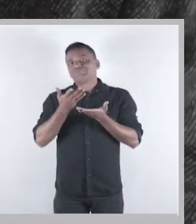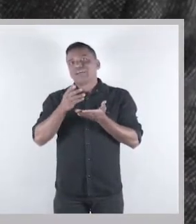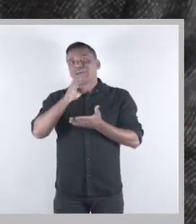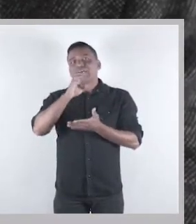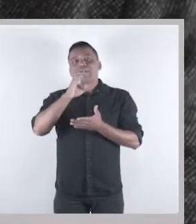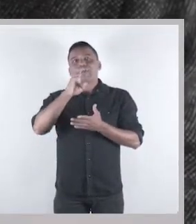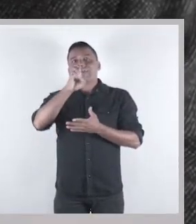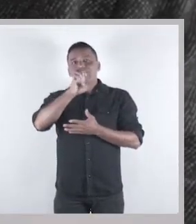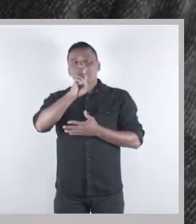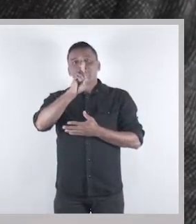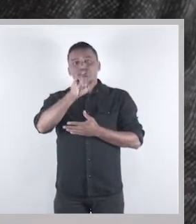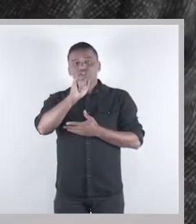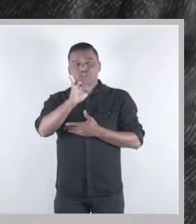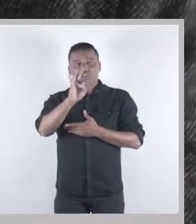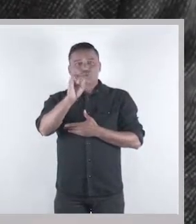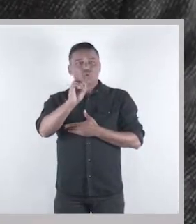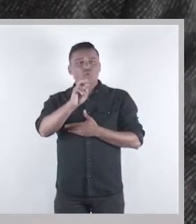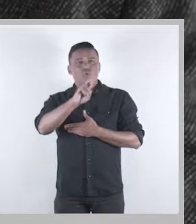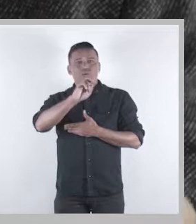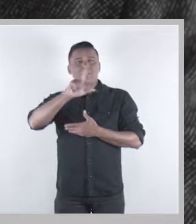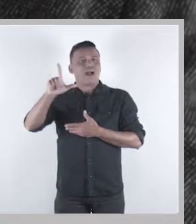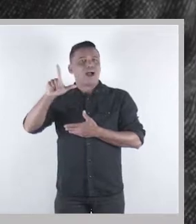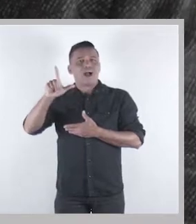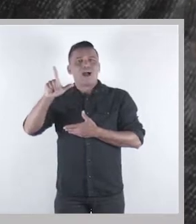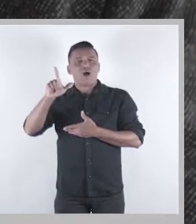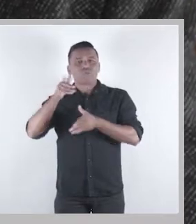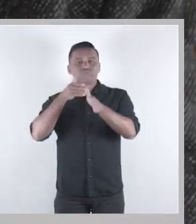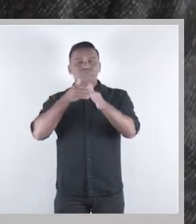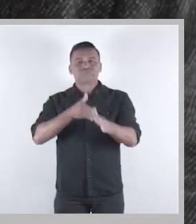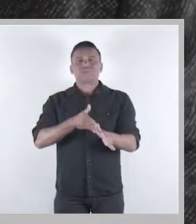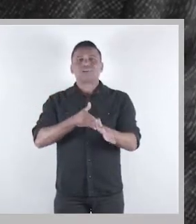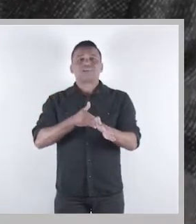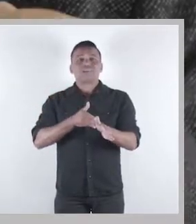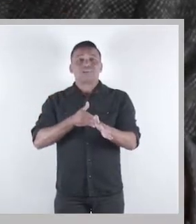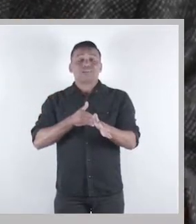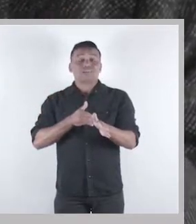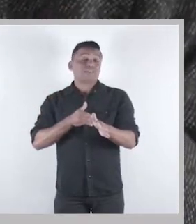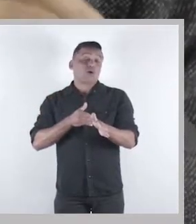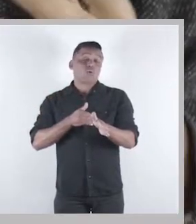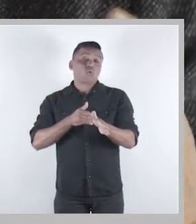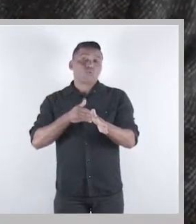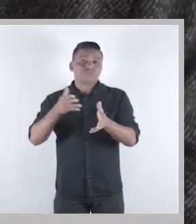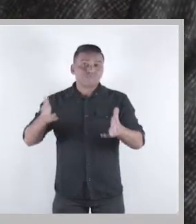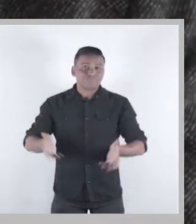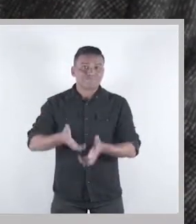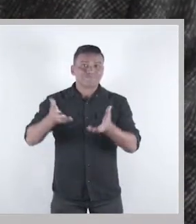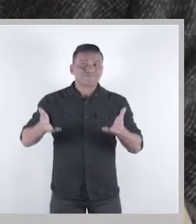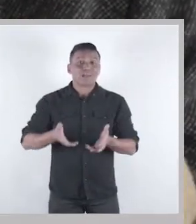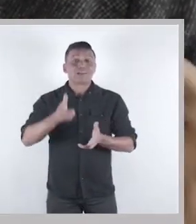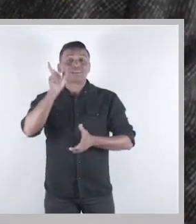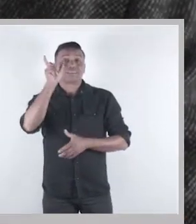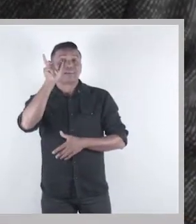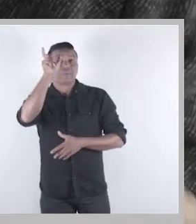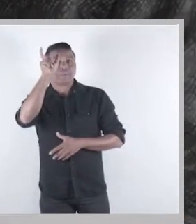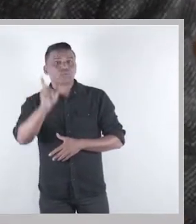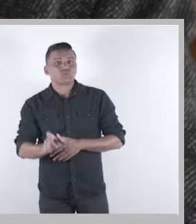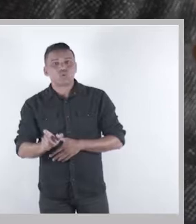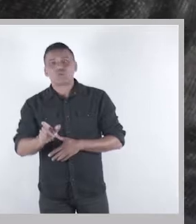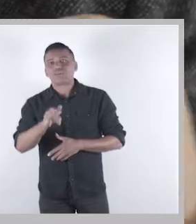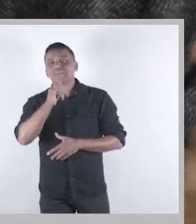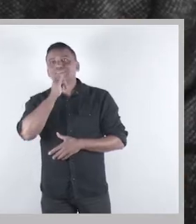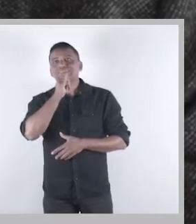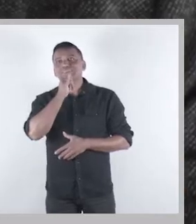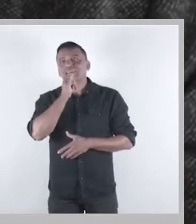deles que é privilegiar assim também é dá certo espaço para minorias em para então assim sempre colocar